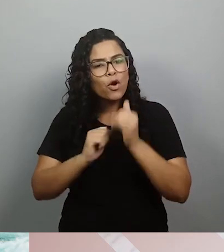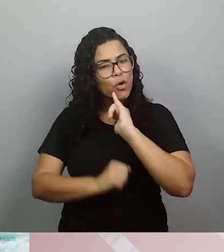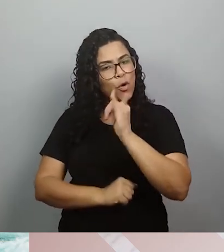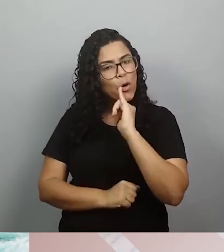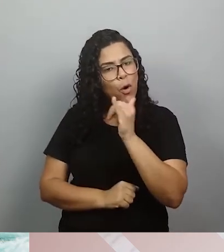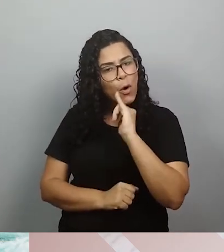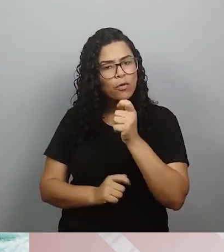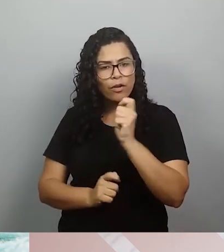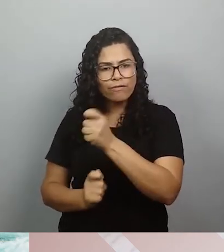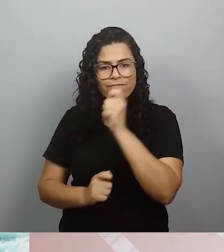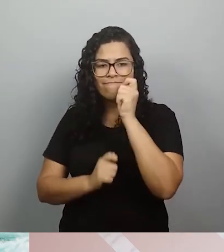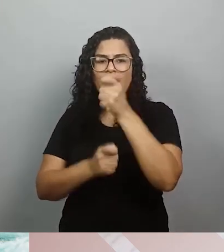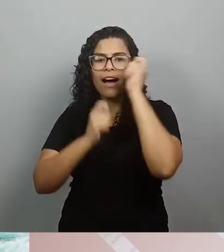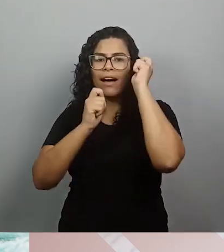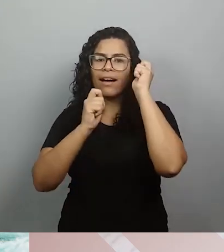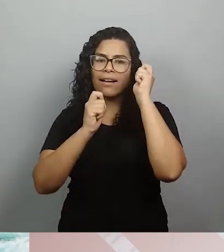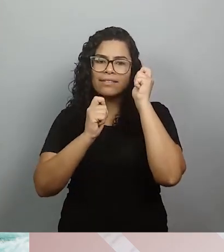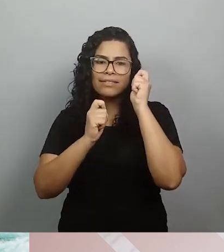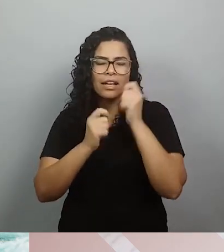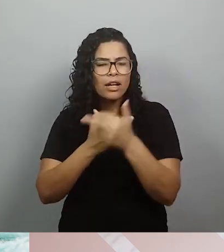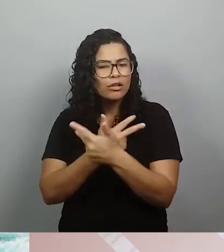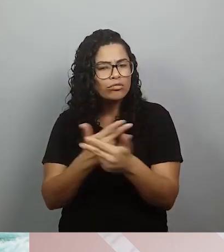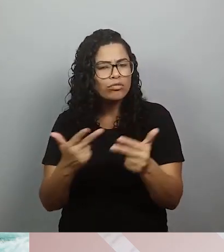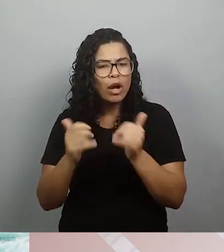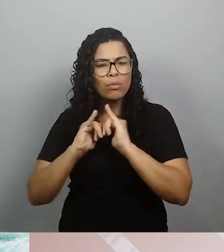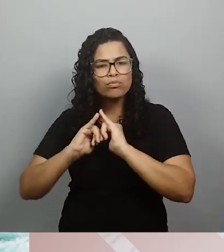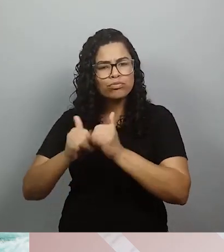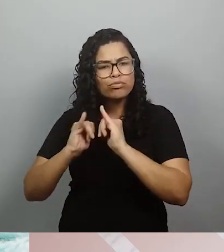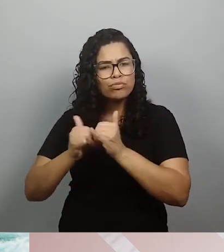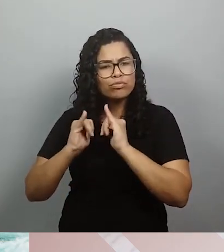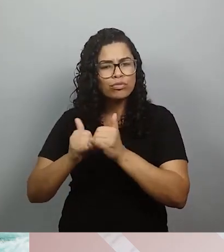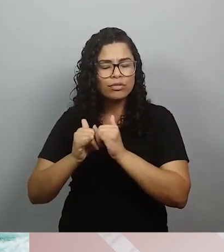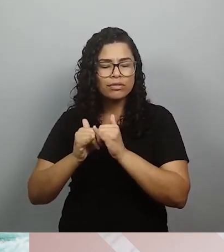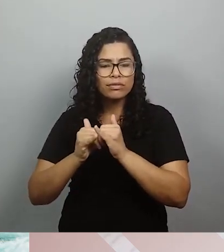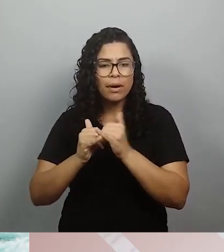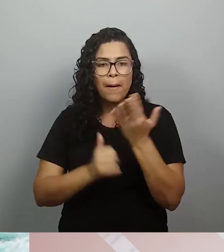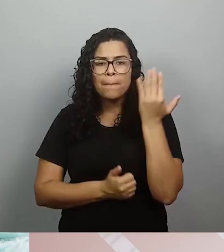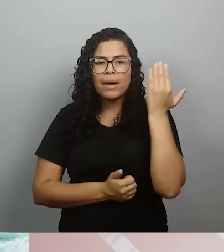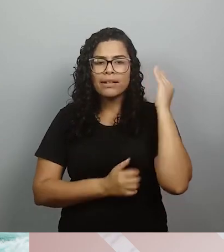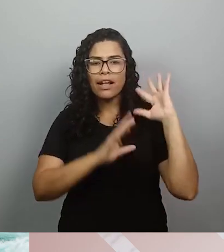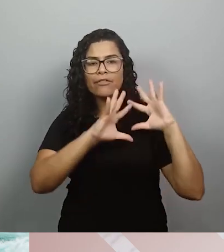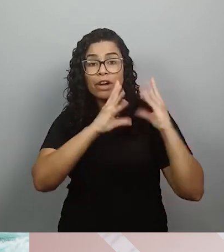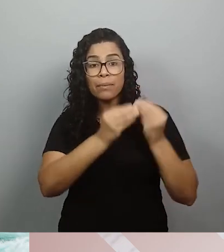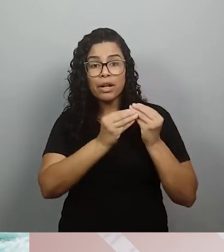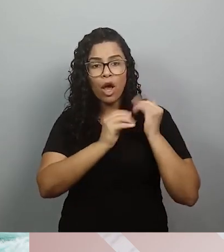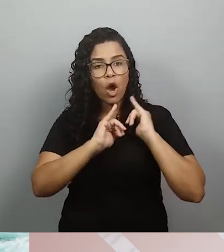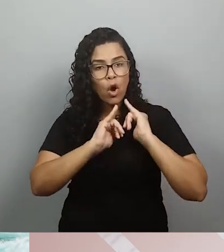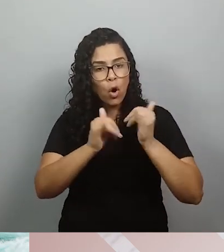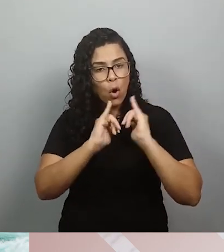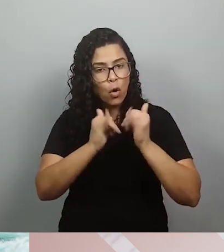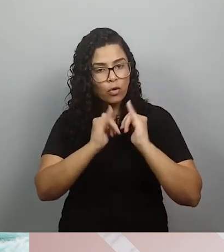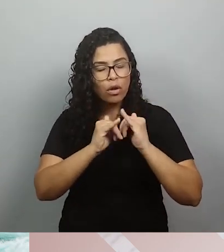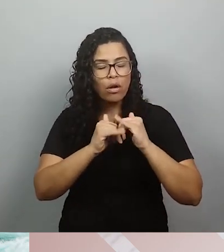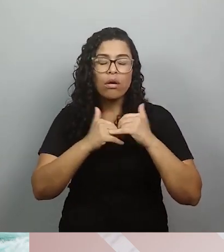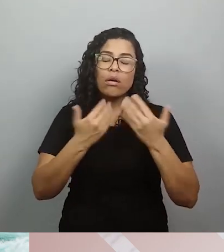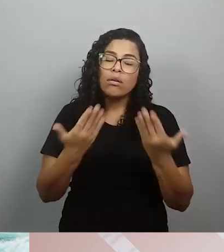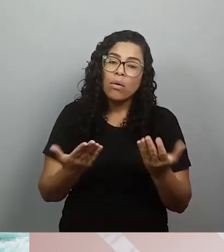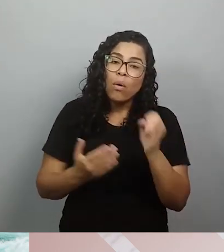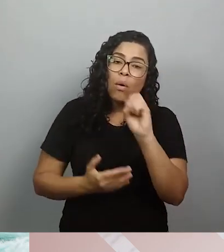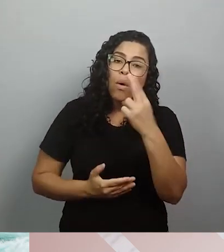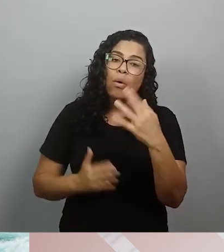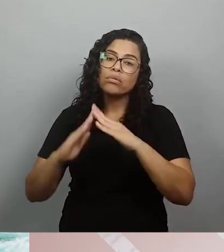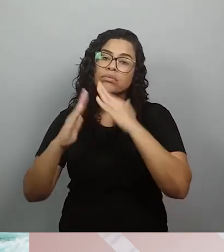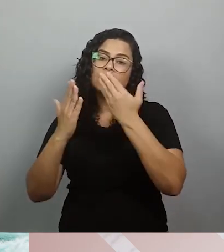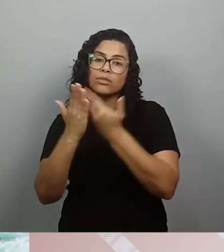de fadas, fábulas, lendas que vocês ouviram de suas próprias famílias ou na escola quando